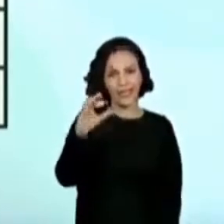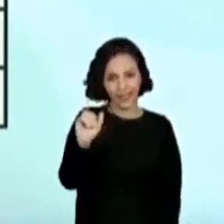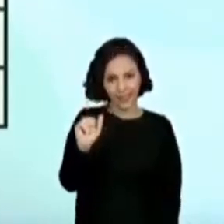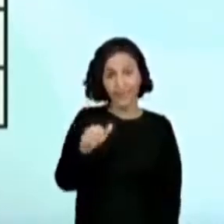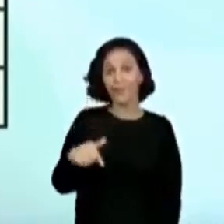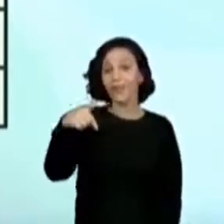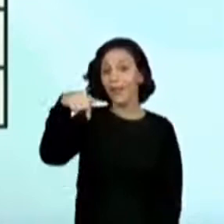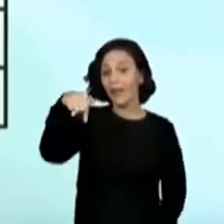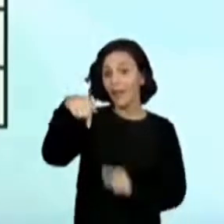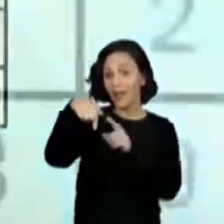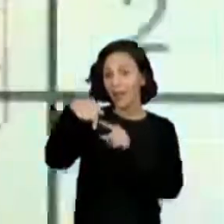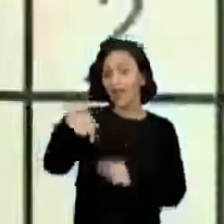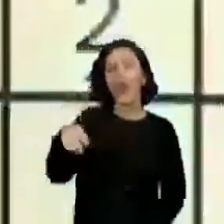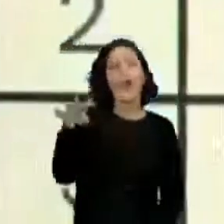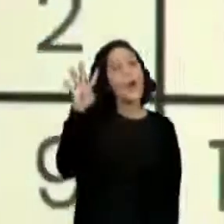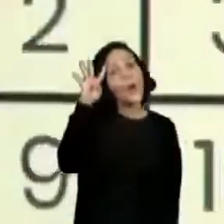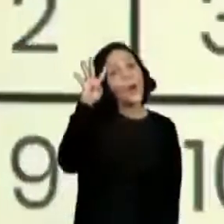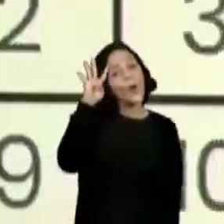Quarta-feira.